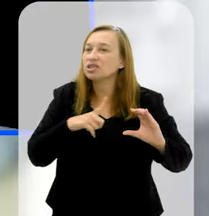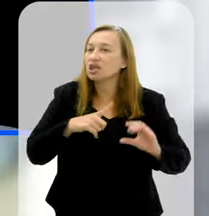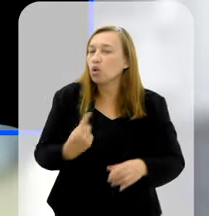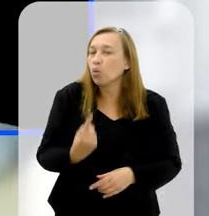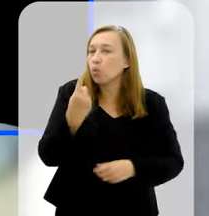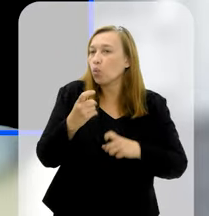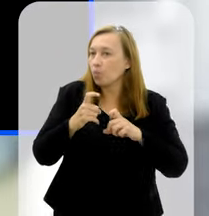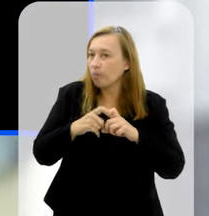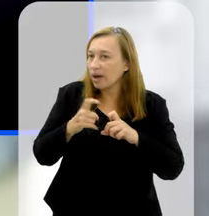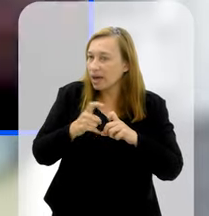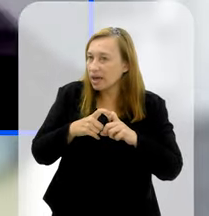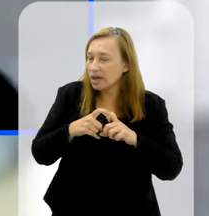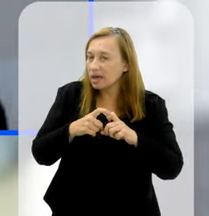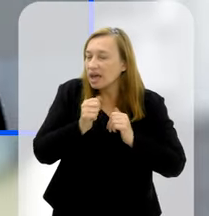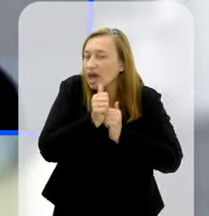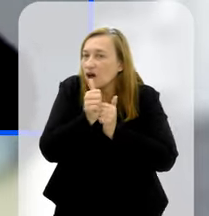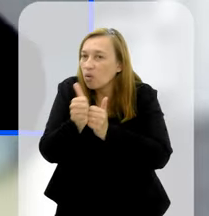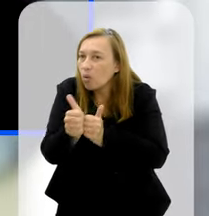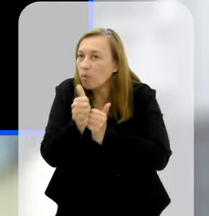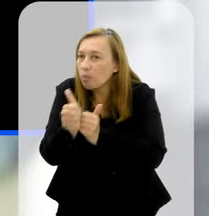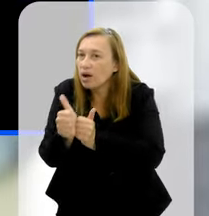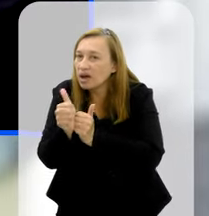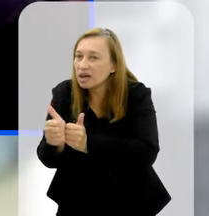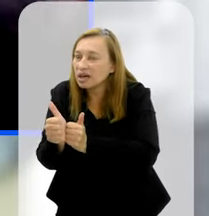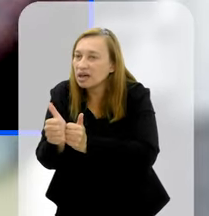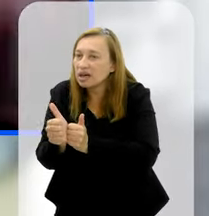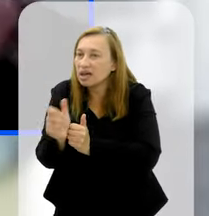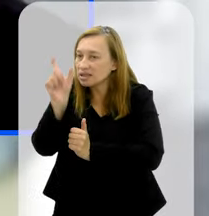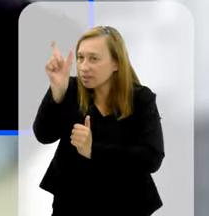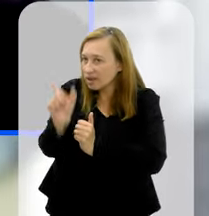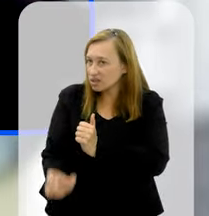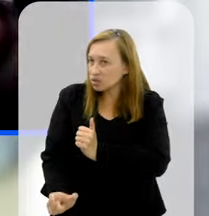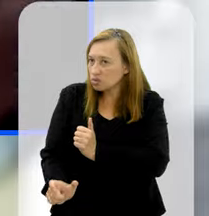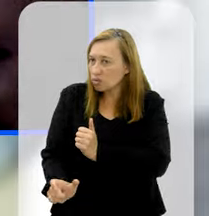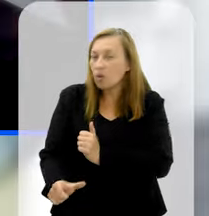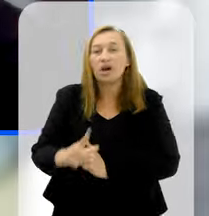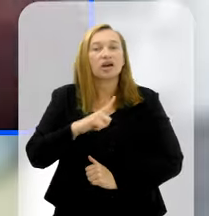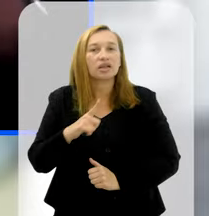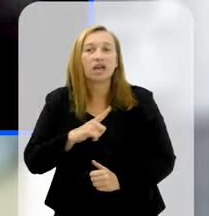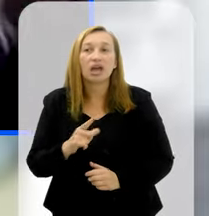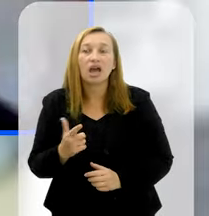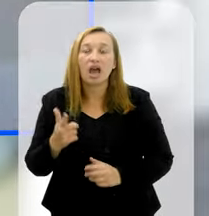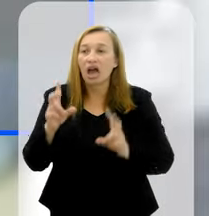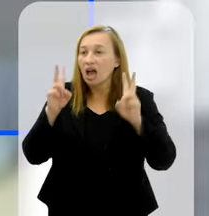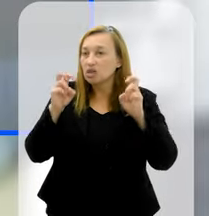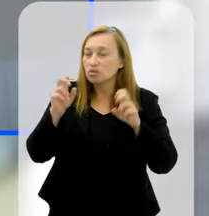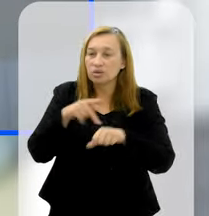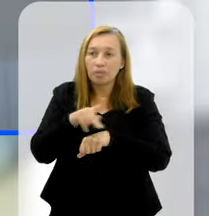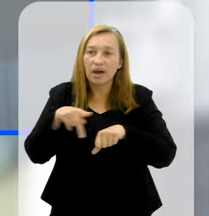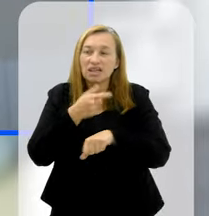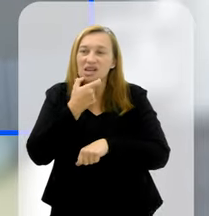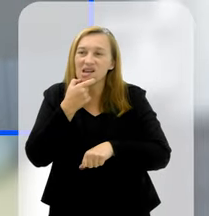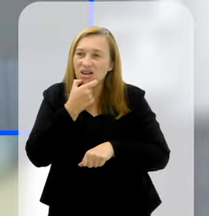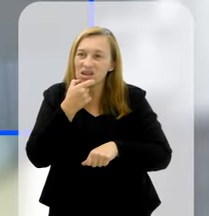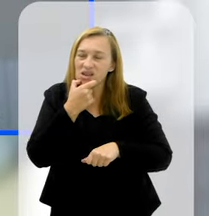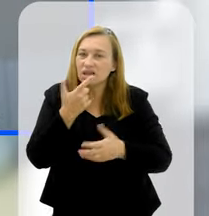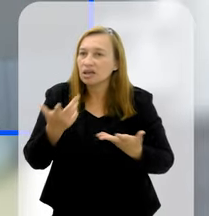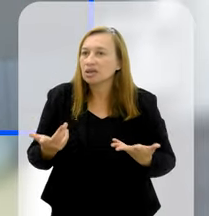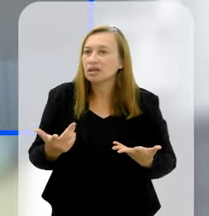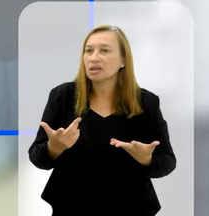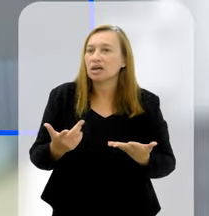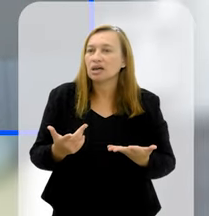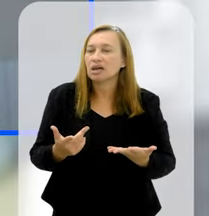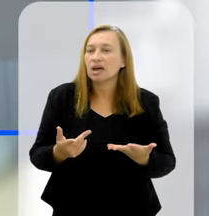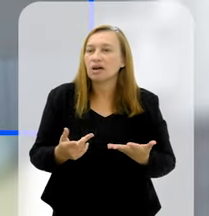de você ter um médico que acompanha essa pessoa, né? E tem casos na Inglaterra que o médico